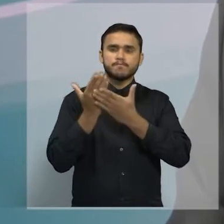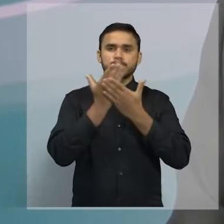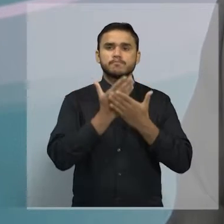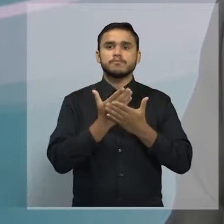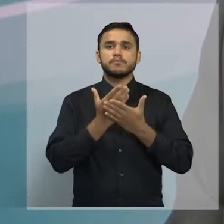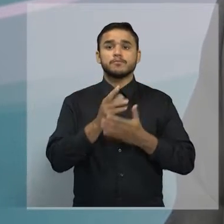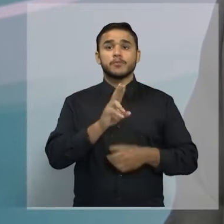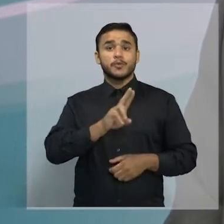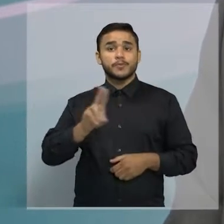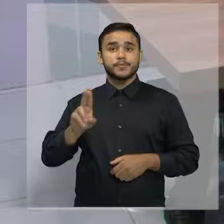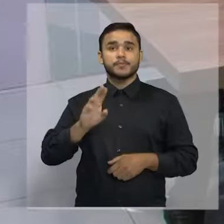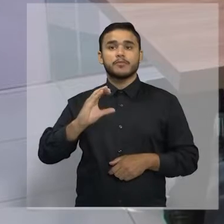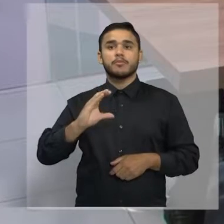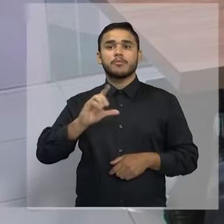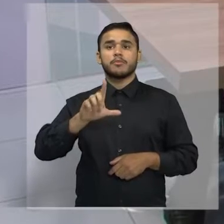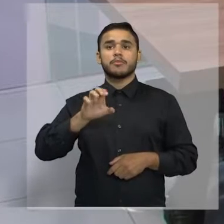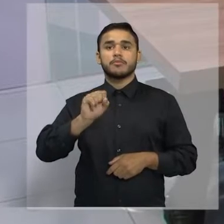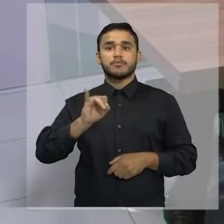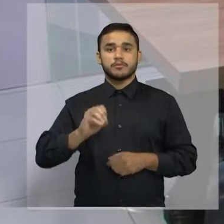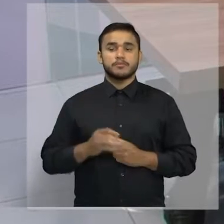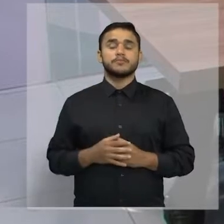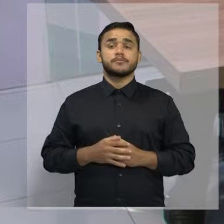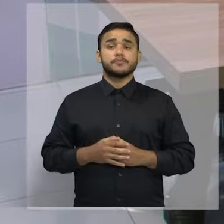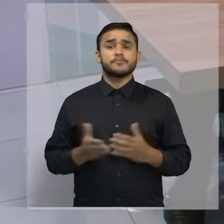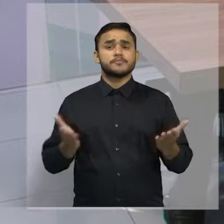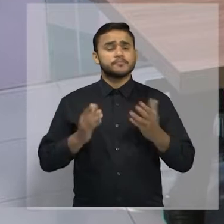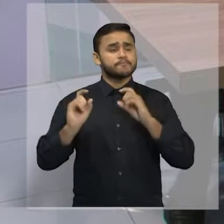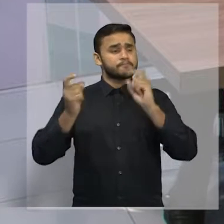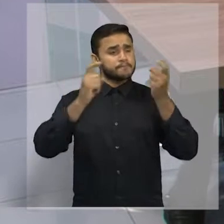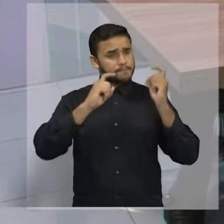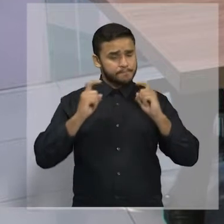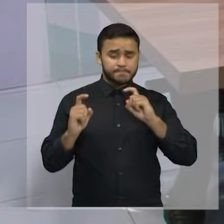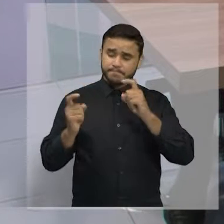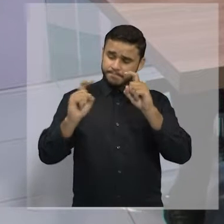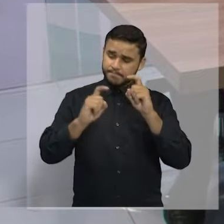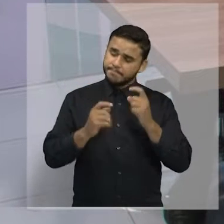E vamos discutir hoje um assunto que é bastante